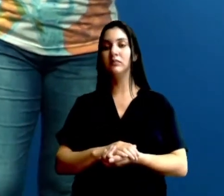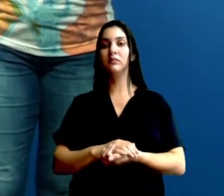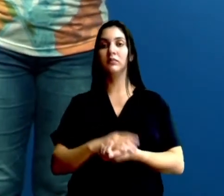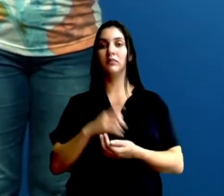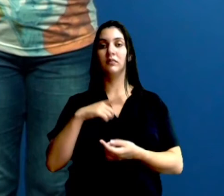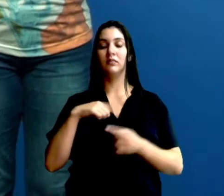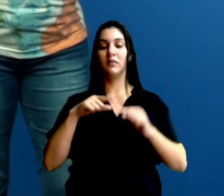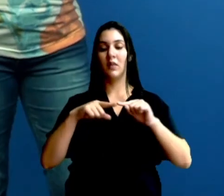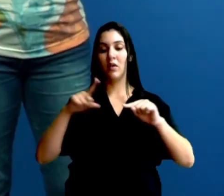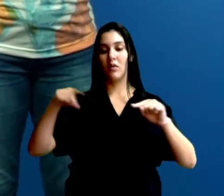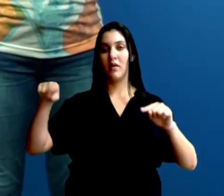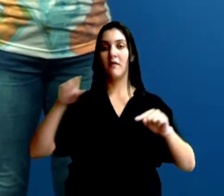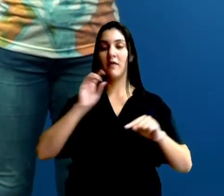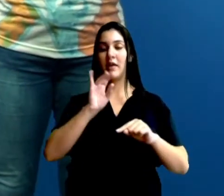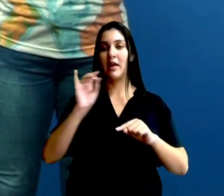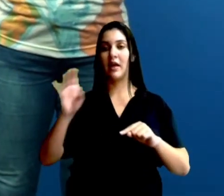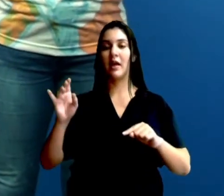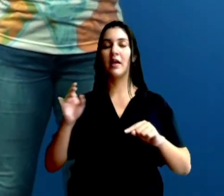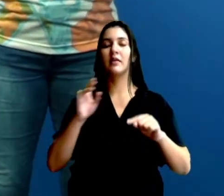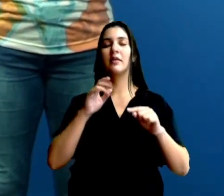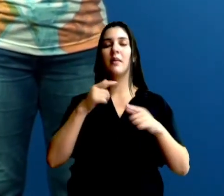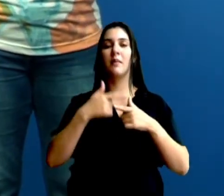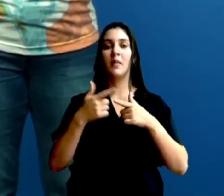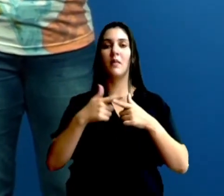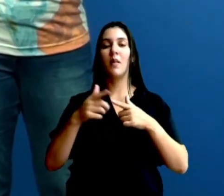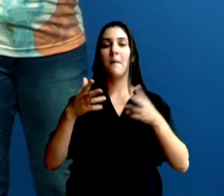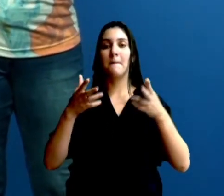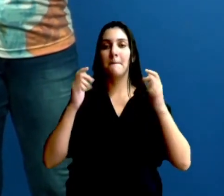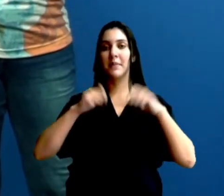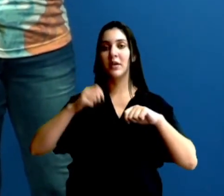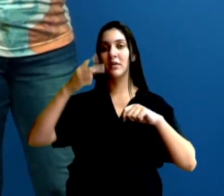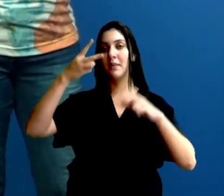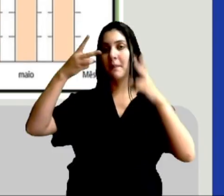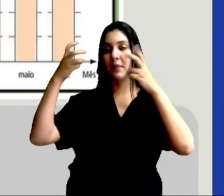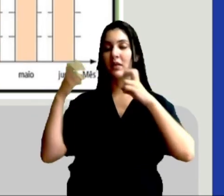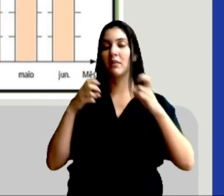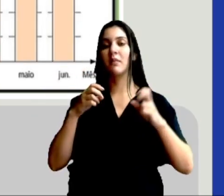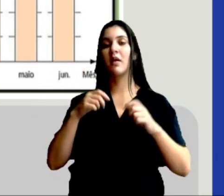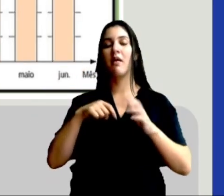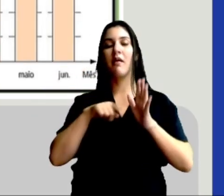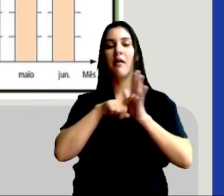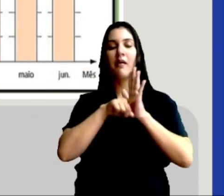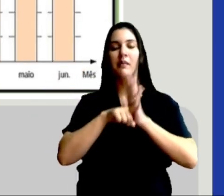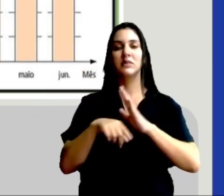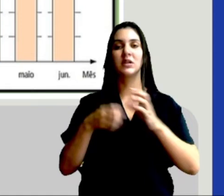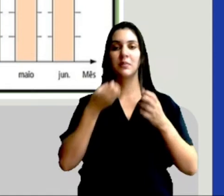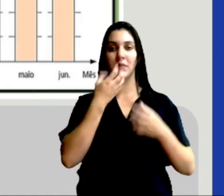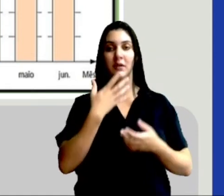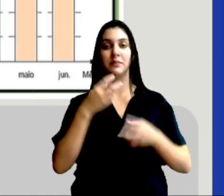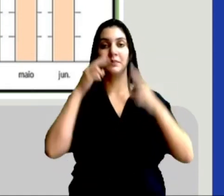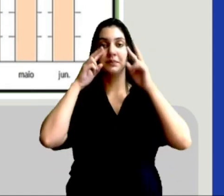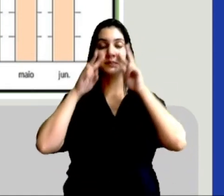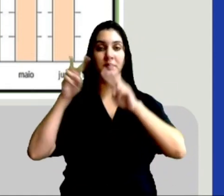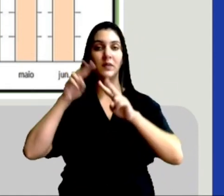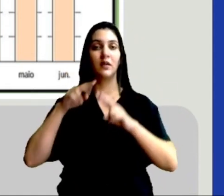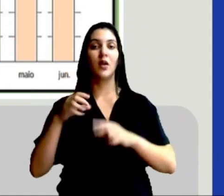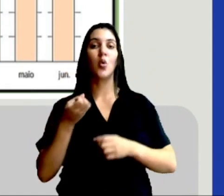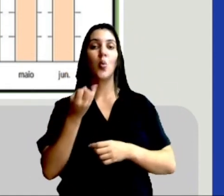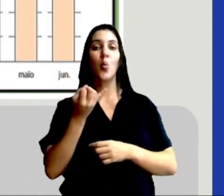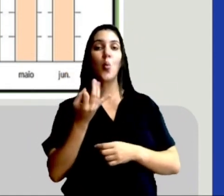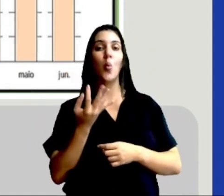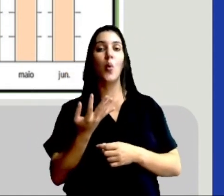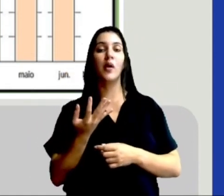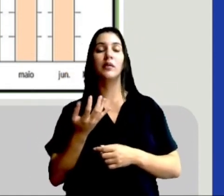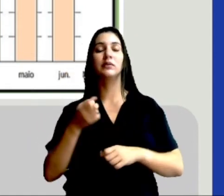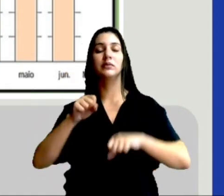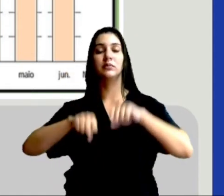gráfico em cada situação para que vocês possam perceber, a gente possa analisar bem. Então, se liga na telinha. Quantas bicicletas foram